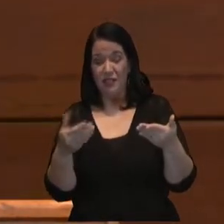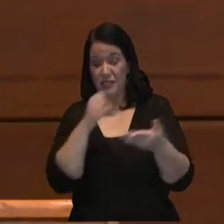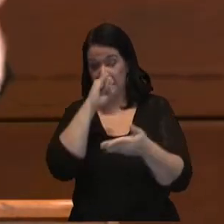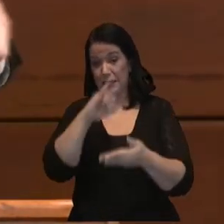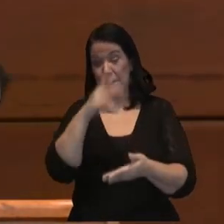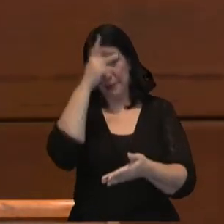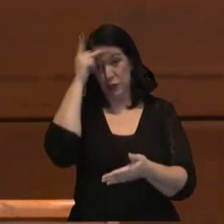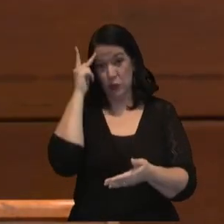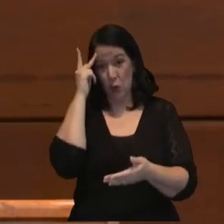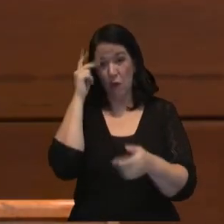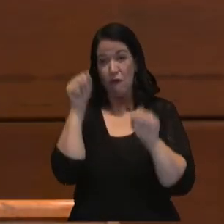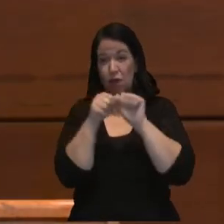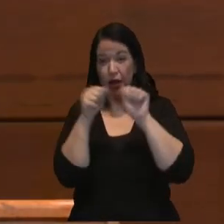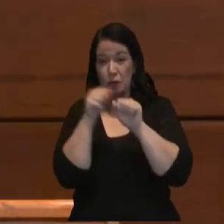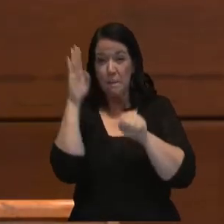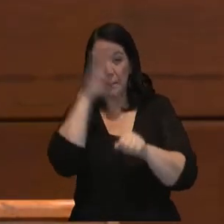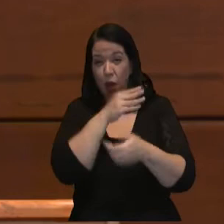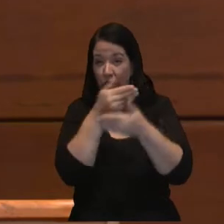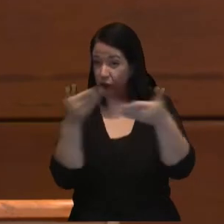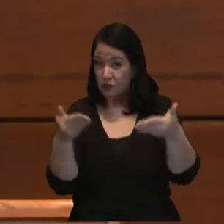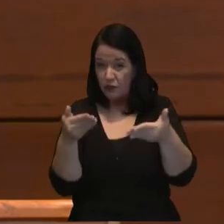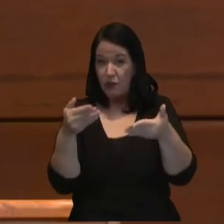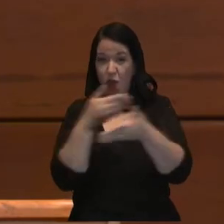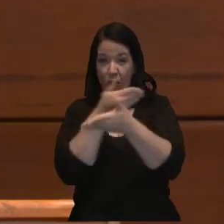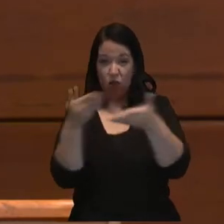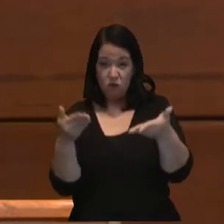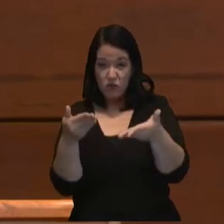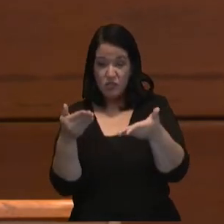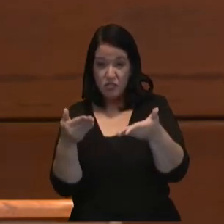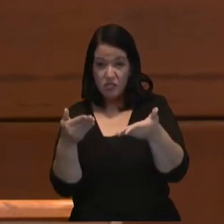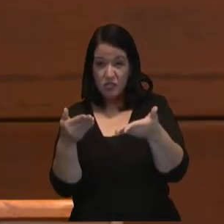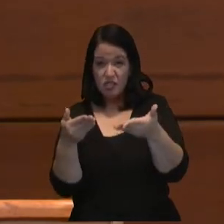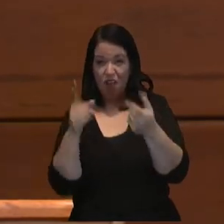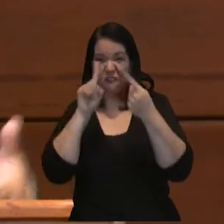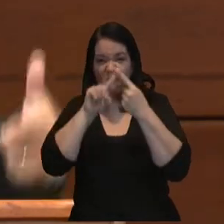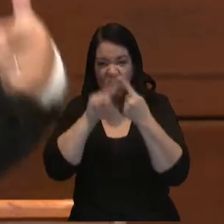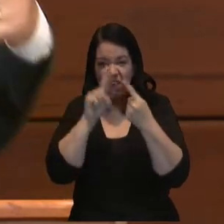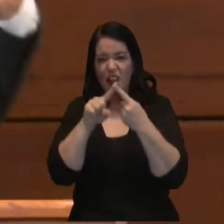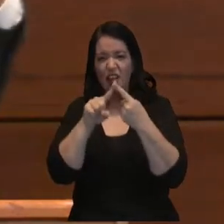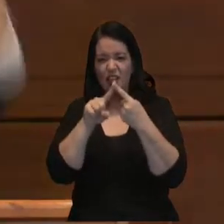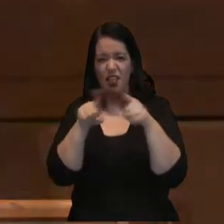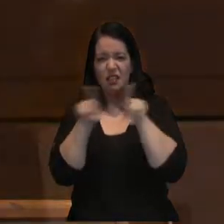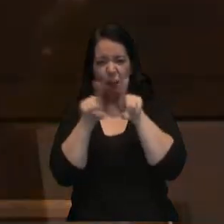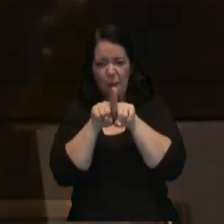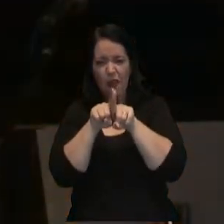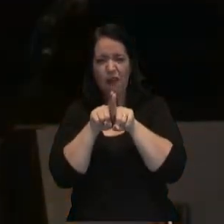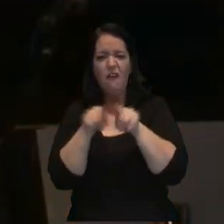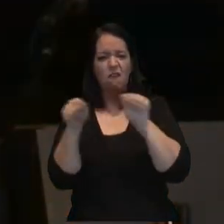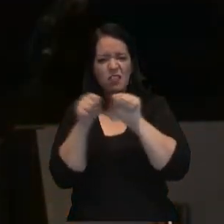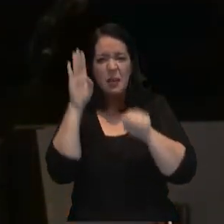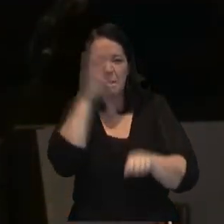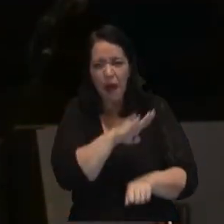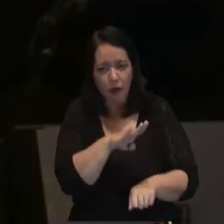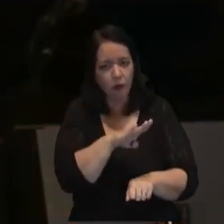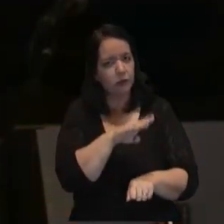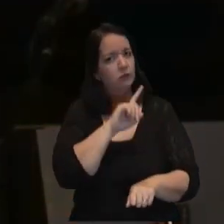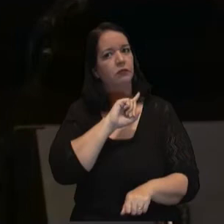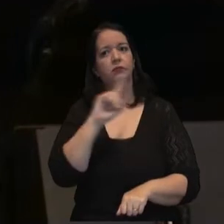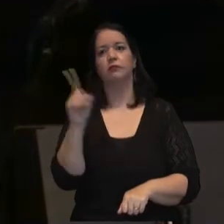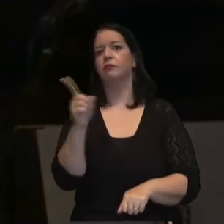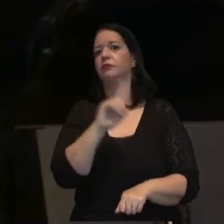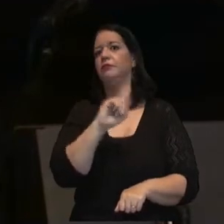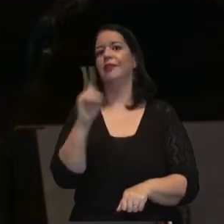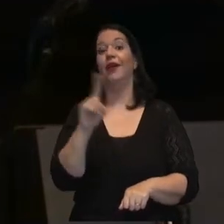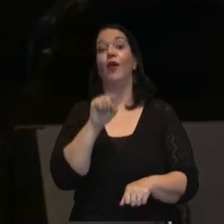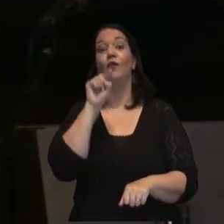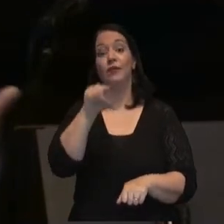para a igreja do Senhor hoje, meus irmãos. Isso é relevante para nós neste tempo, nós